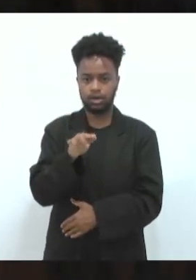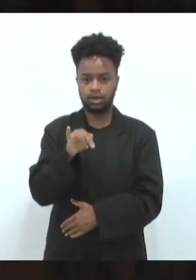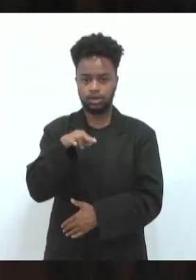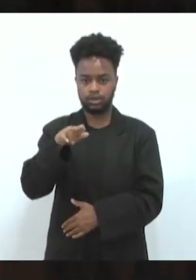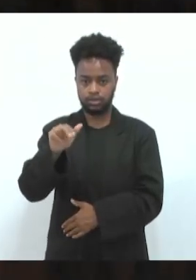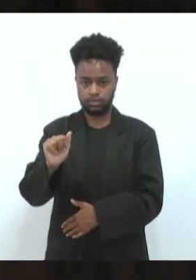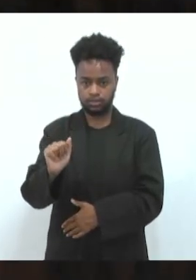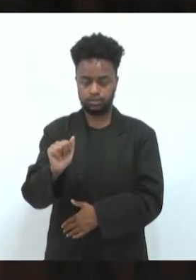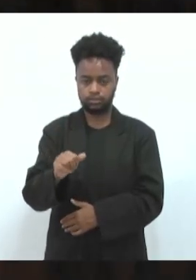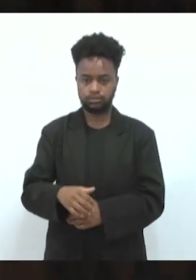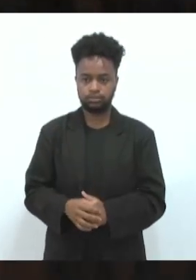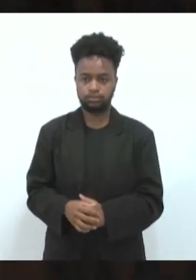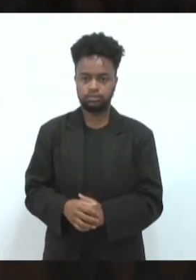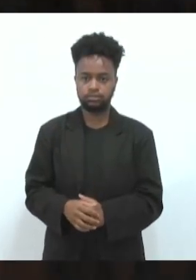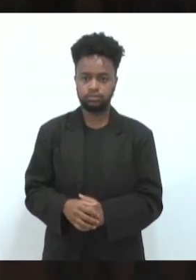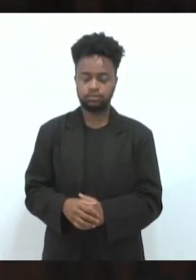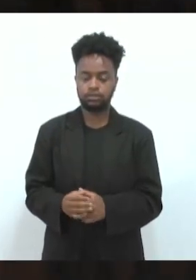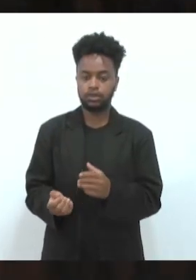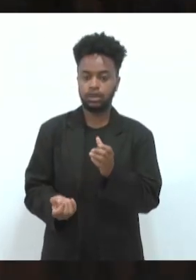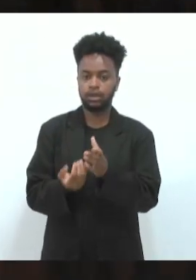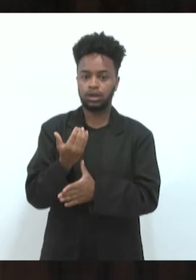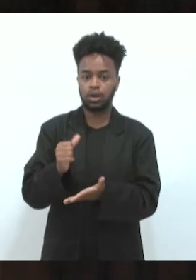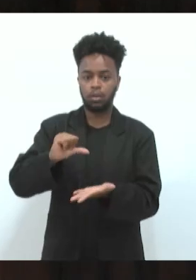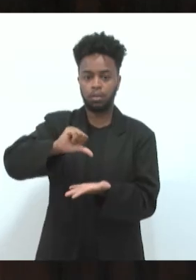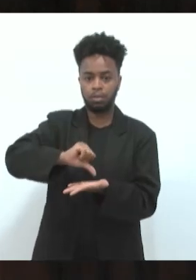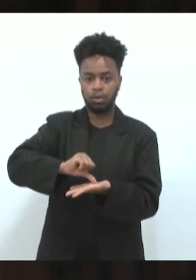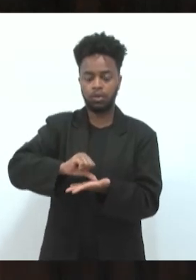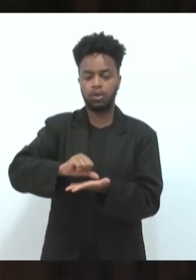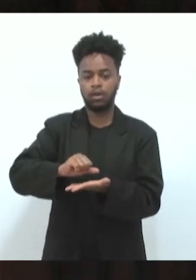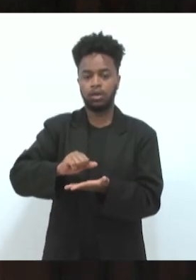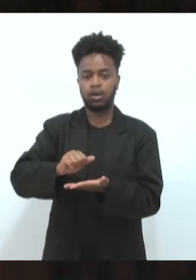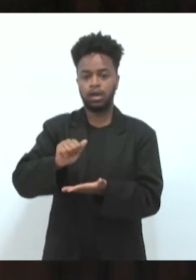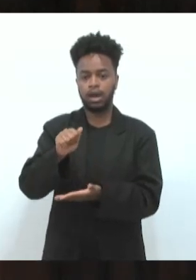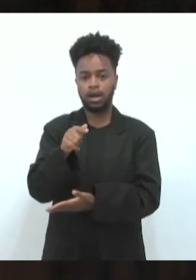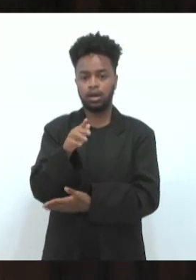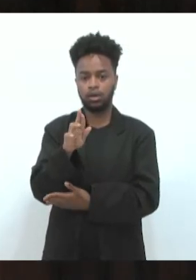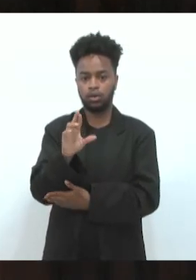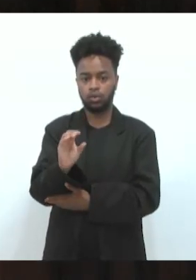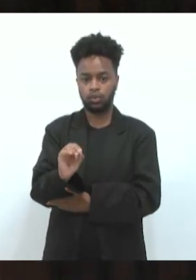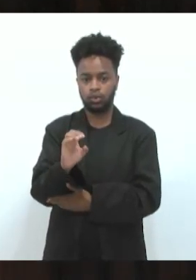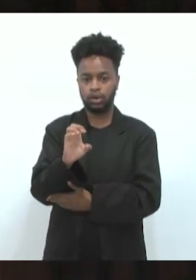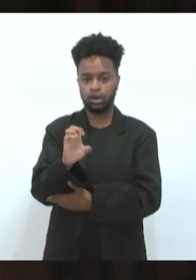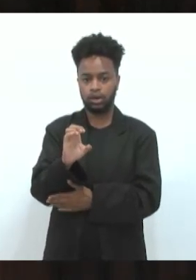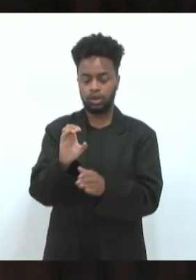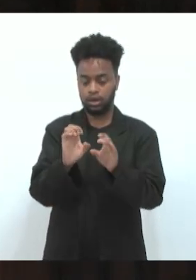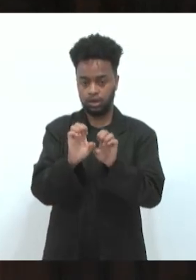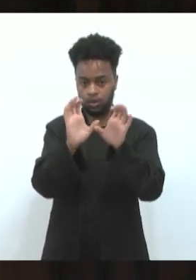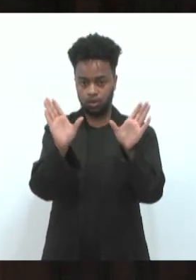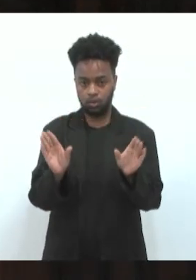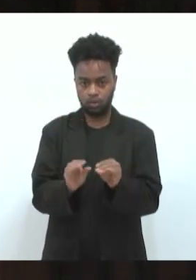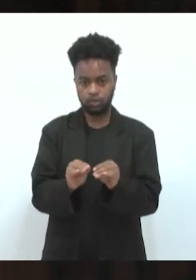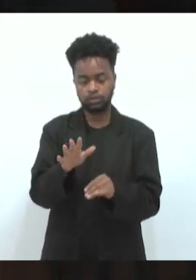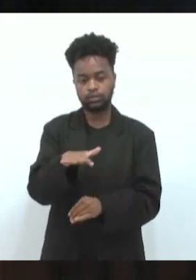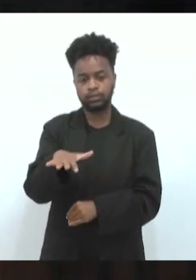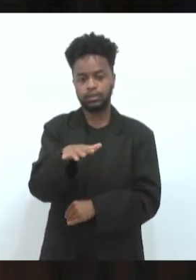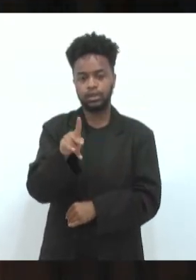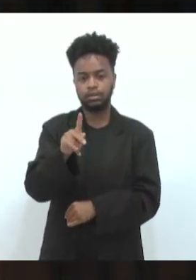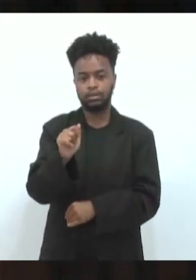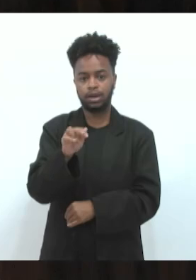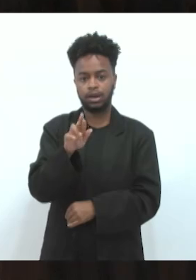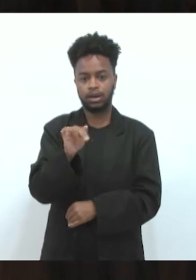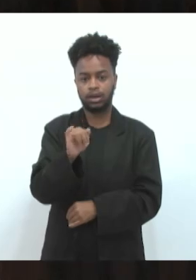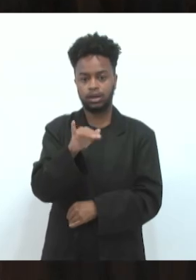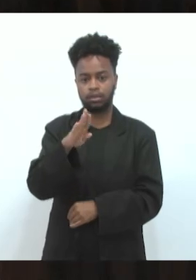MST, que institui o polo agroecológico e de produção orgânica na região do Médio Paraíba do Sul,